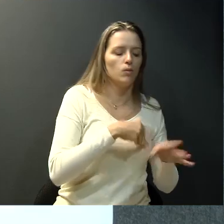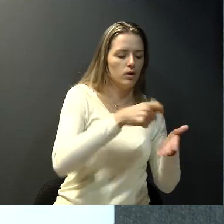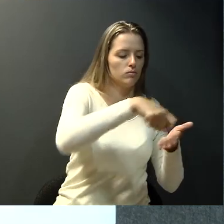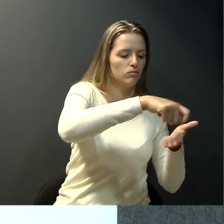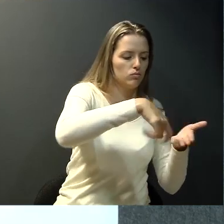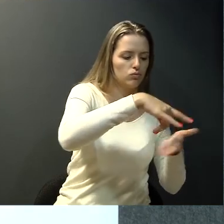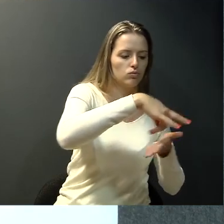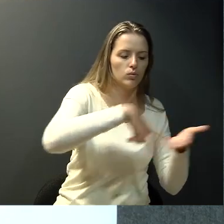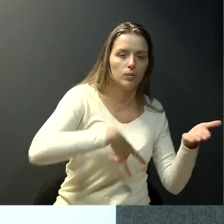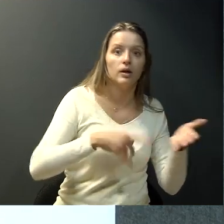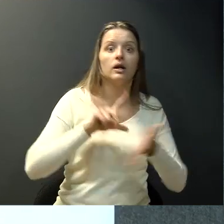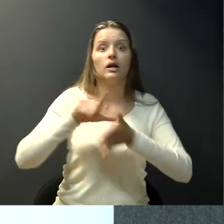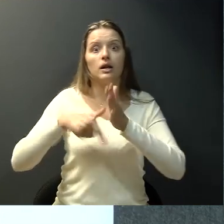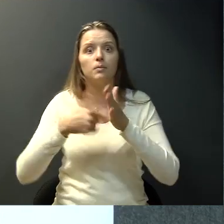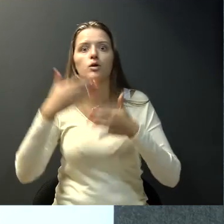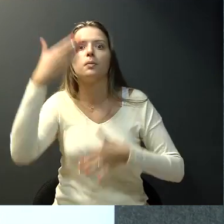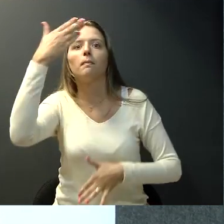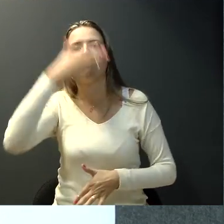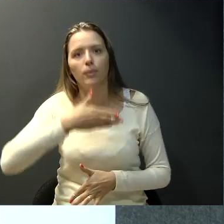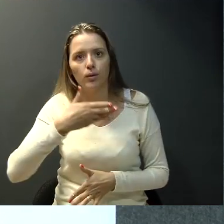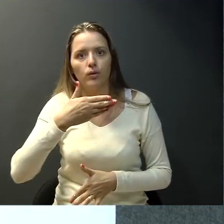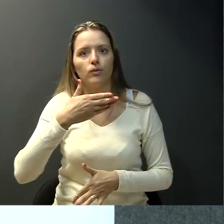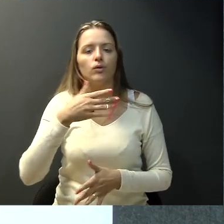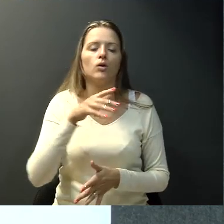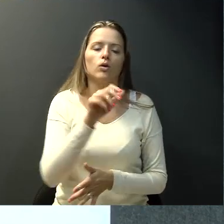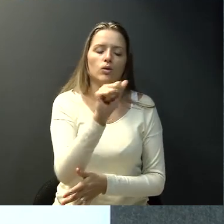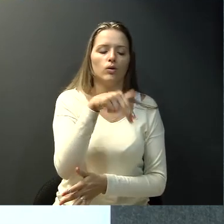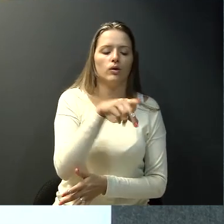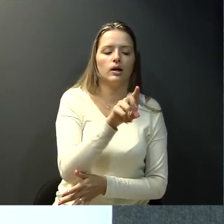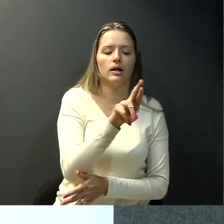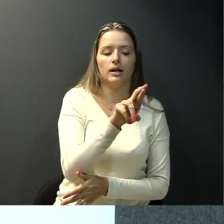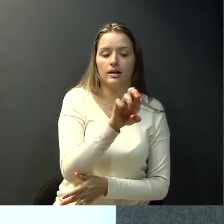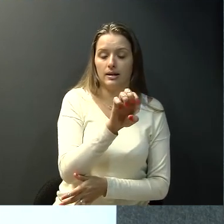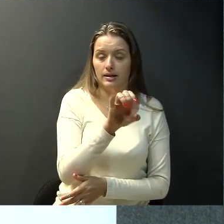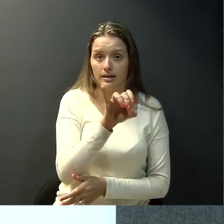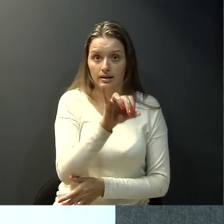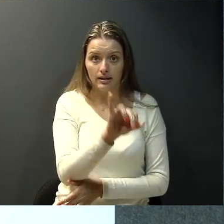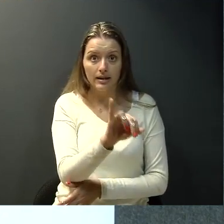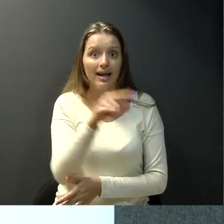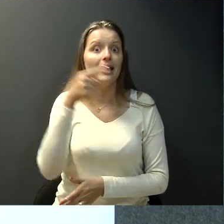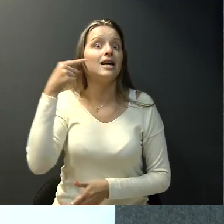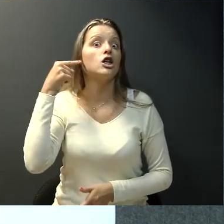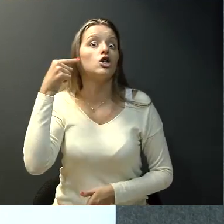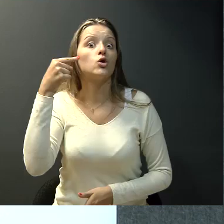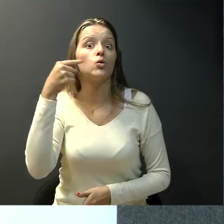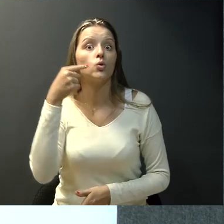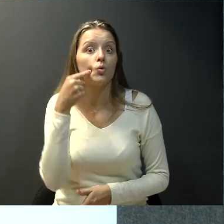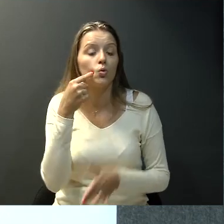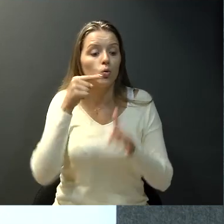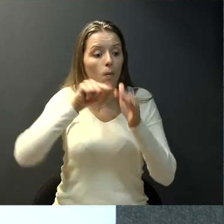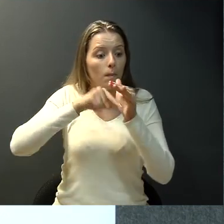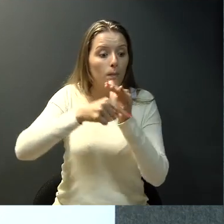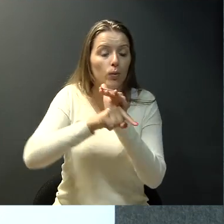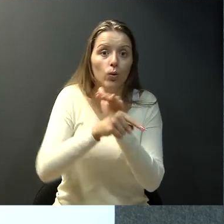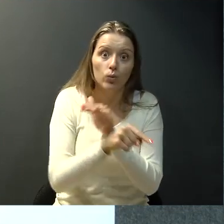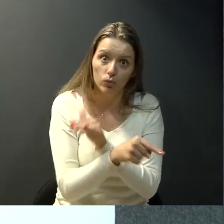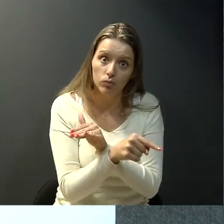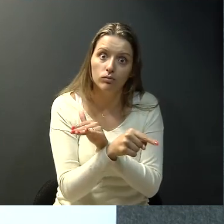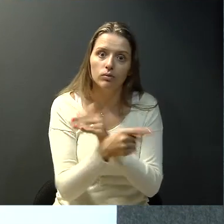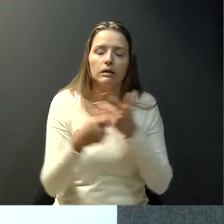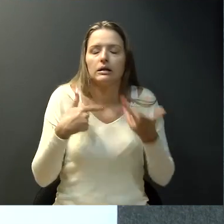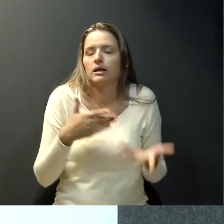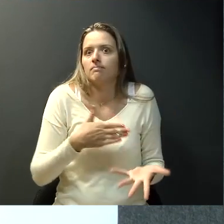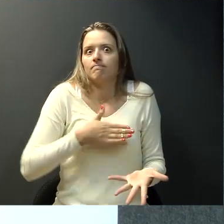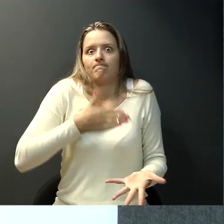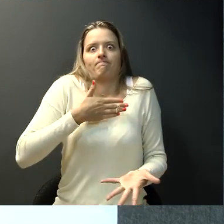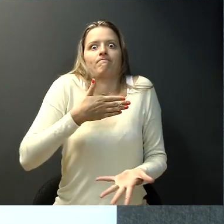foi fazer. Daí foi a comprovação que o Andrei, na realidade é meu filho, né, que era surdo e surdez profunda. Foi